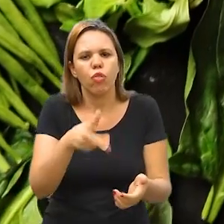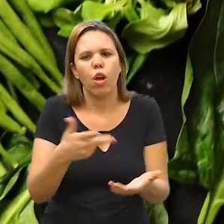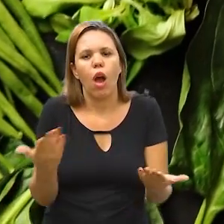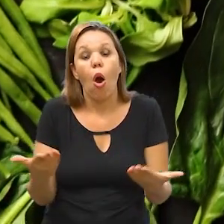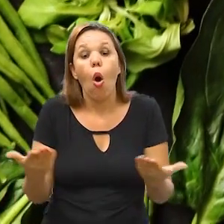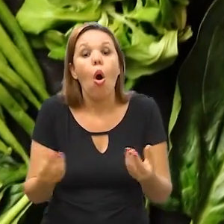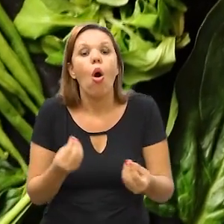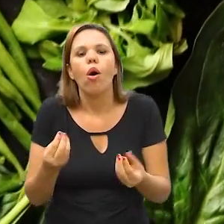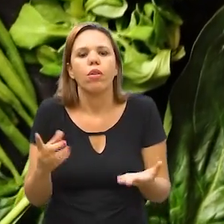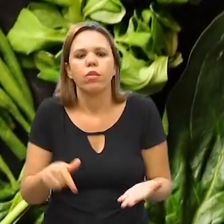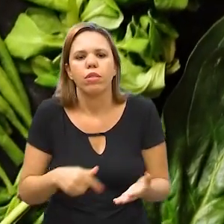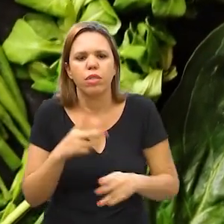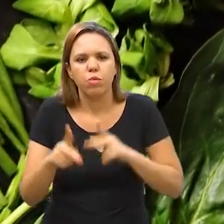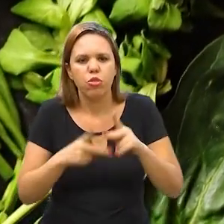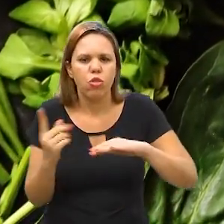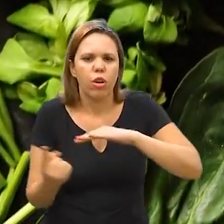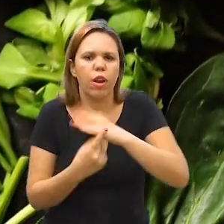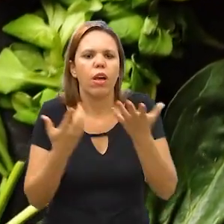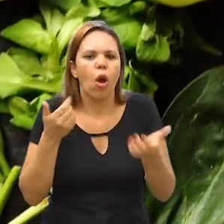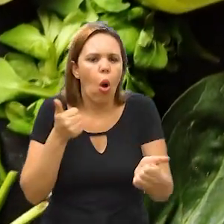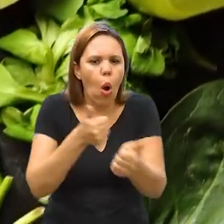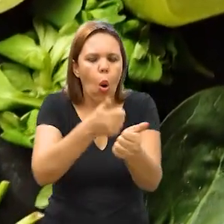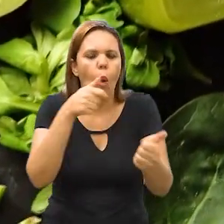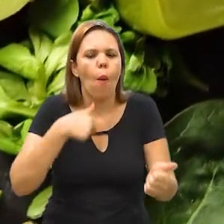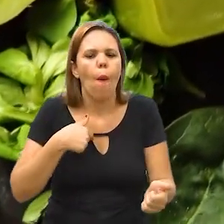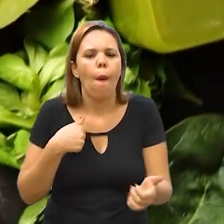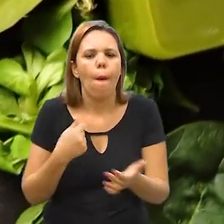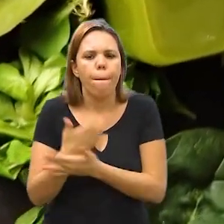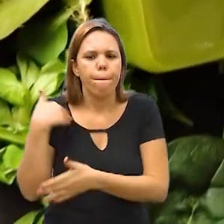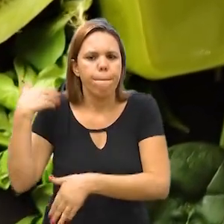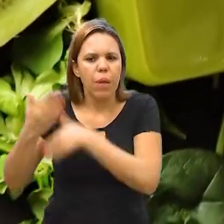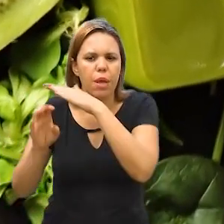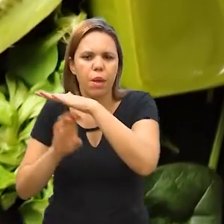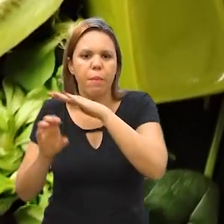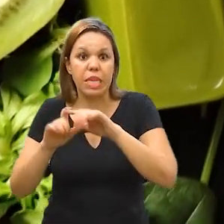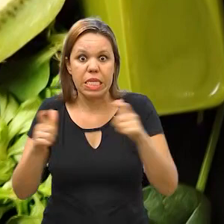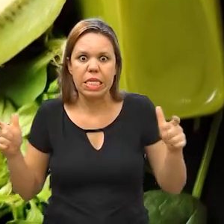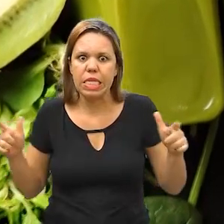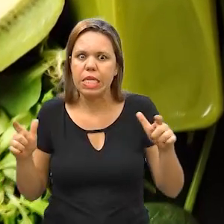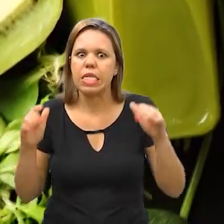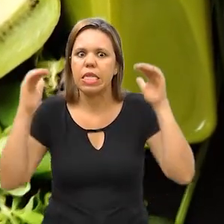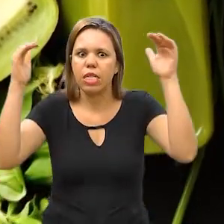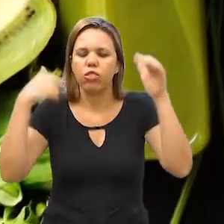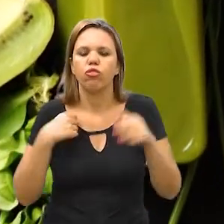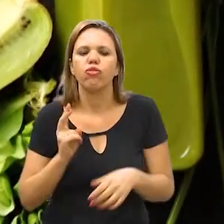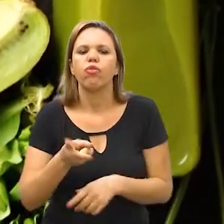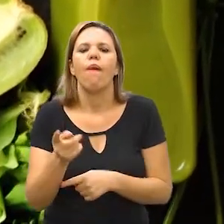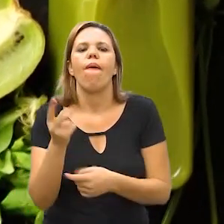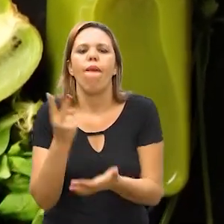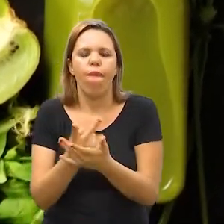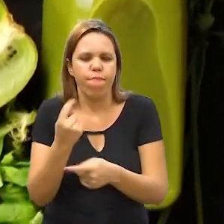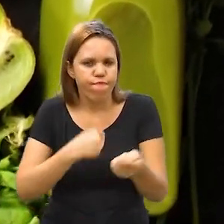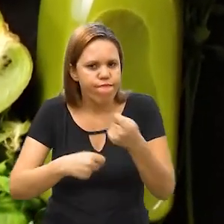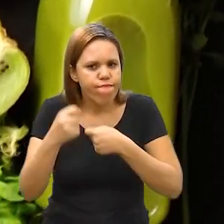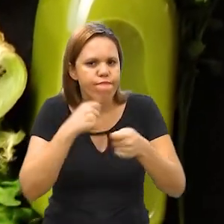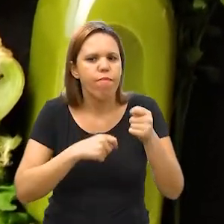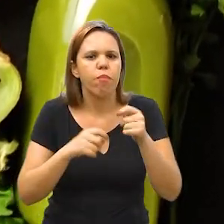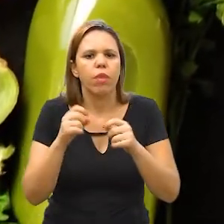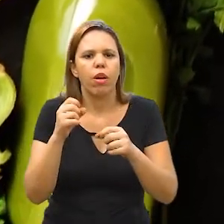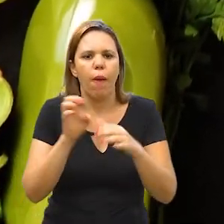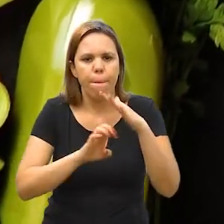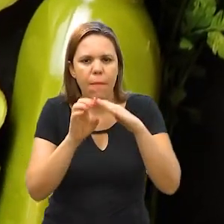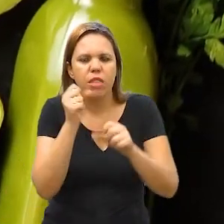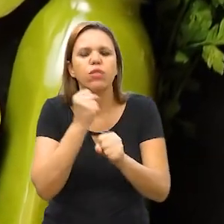isso hoje? Os clientes que vieram comigo eram os clientes de empresas grandes, porque daí eu mantive a negociação com grandes